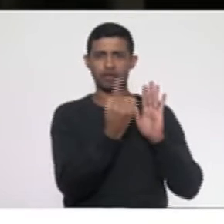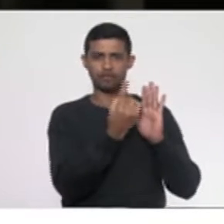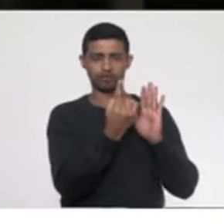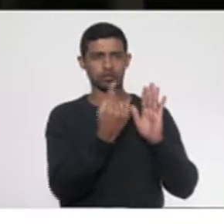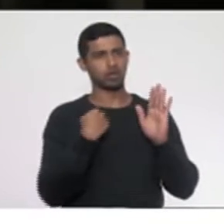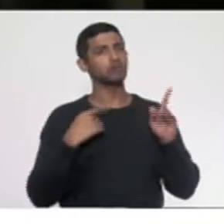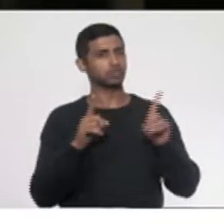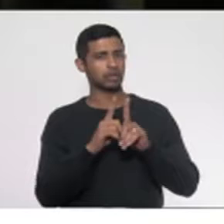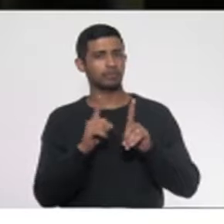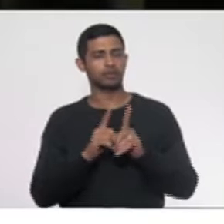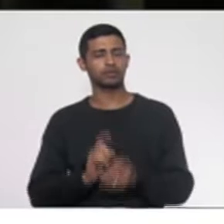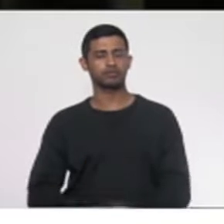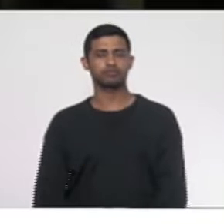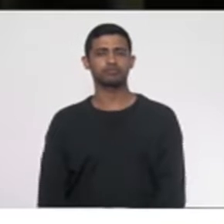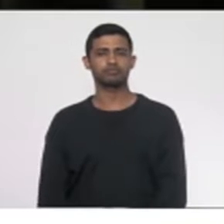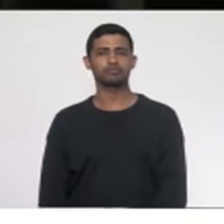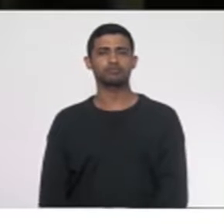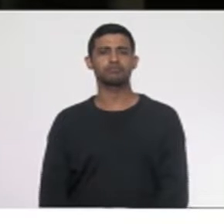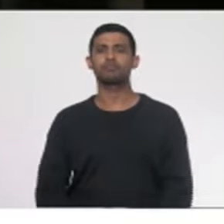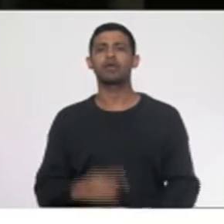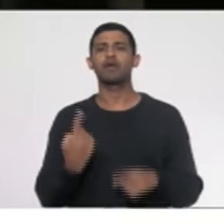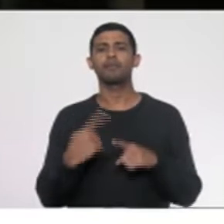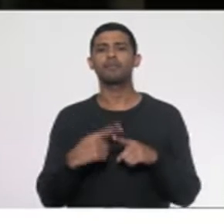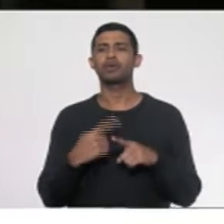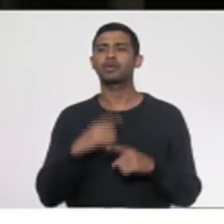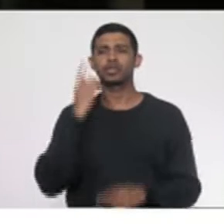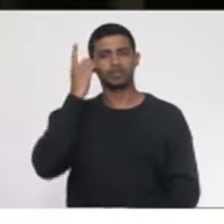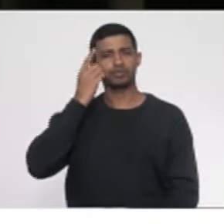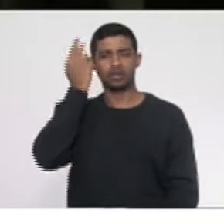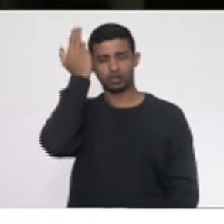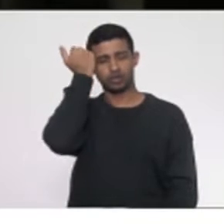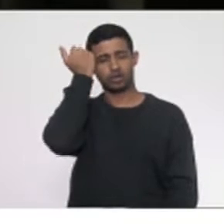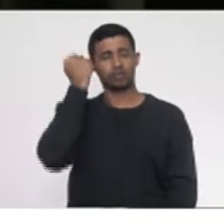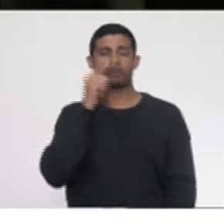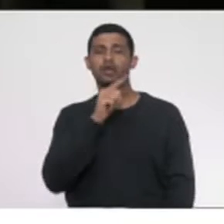inclusive eu. Por quê? Deputado Eliomar também.